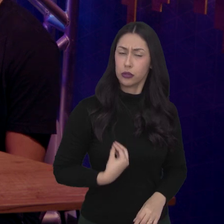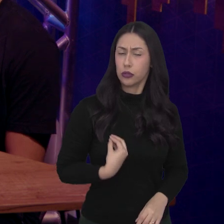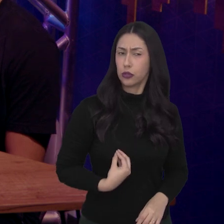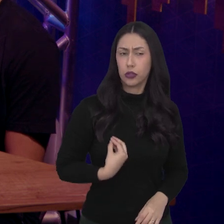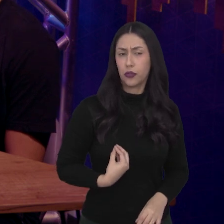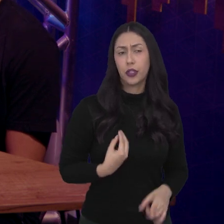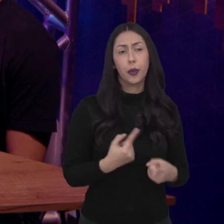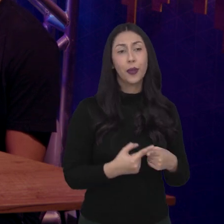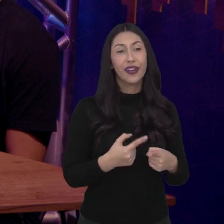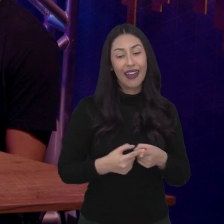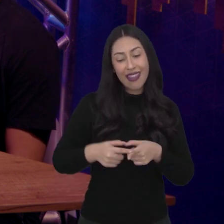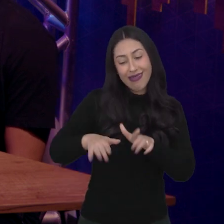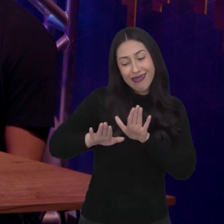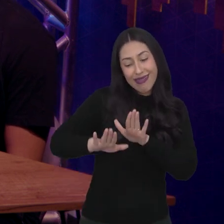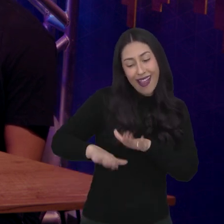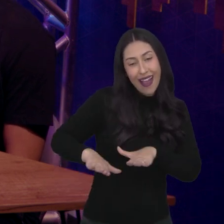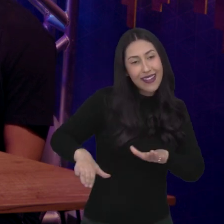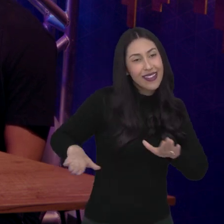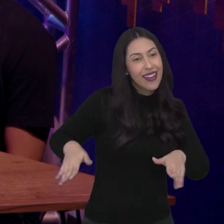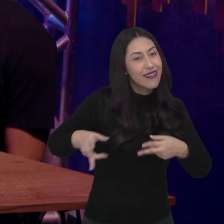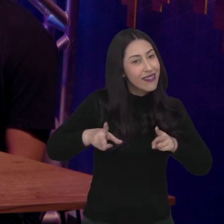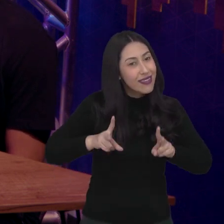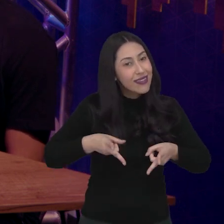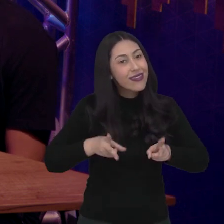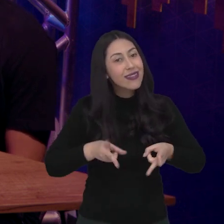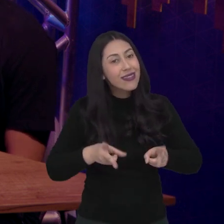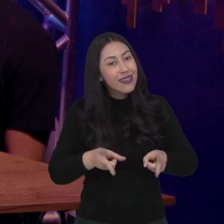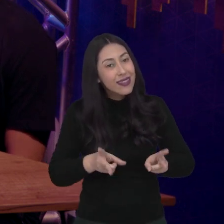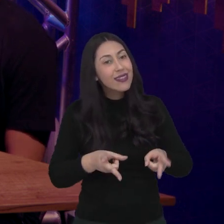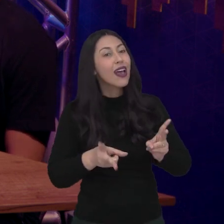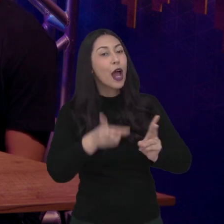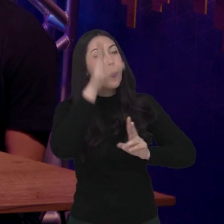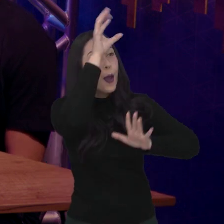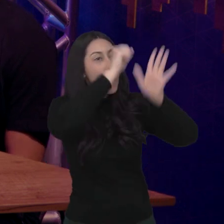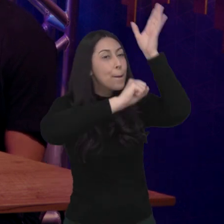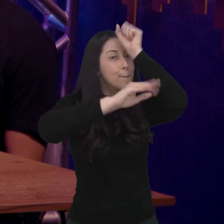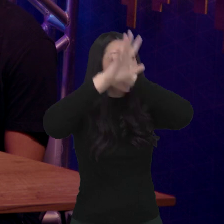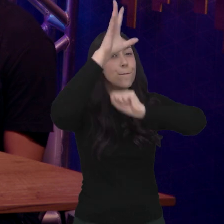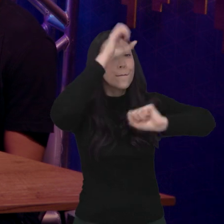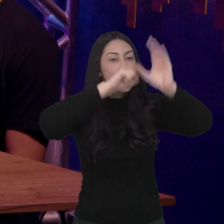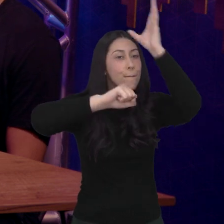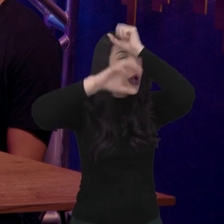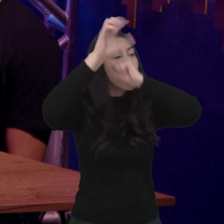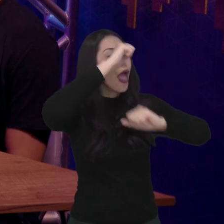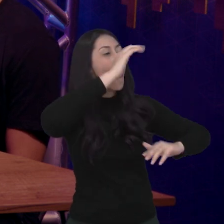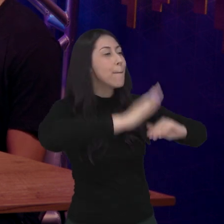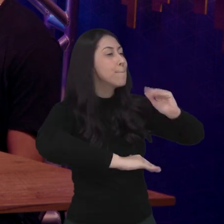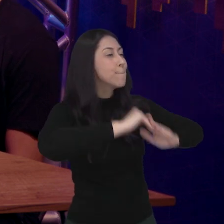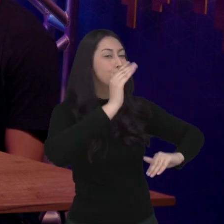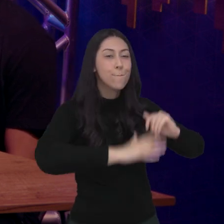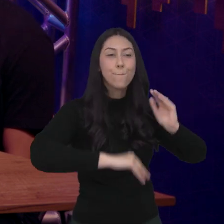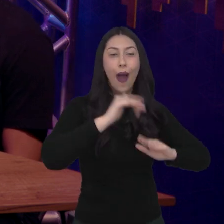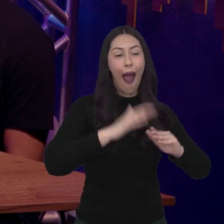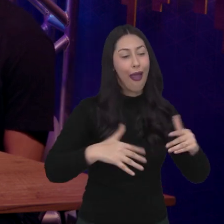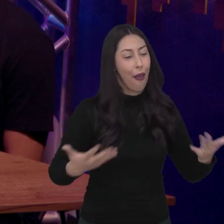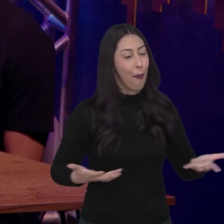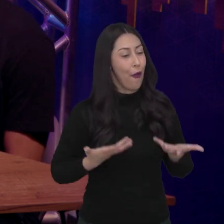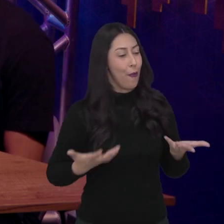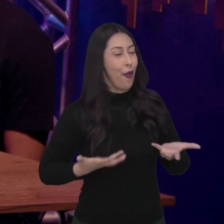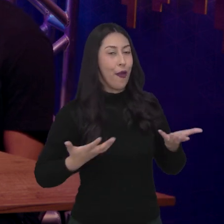As crianças na infância, elas estão ali, né, em constante aprendizado e atividades